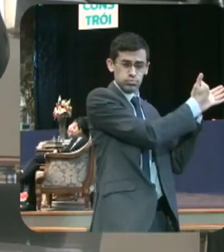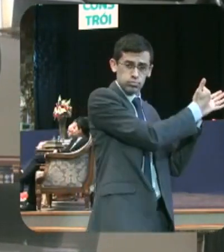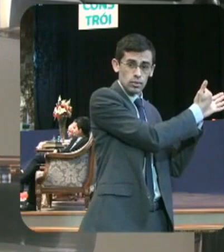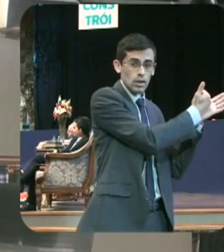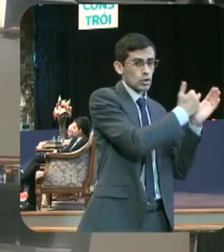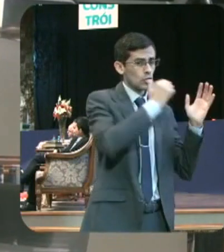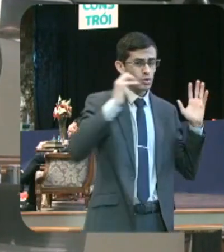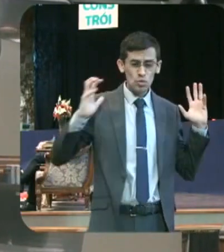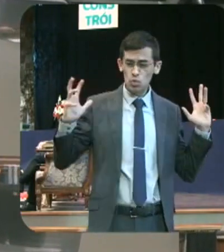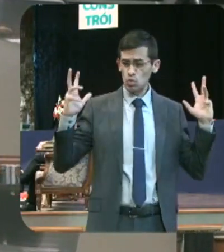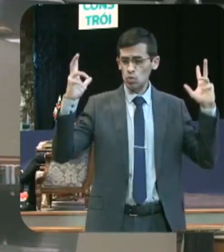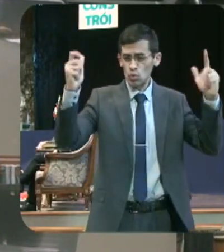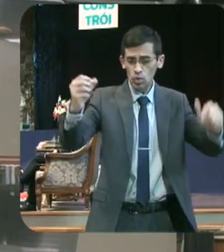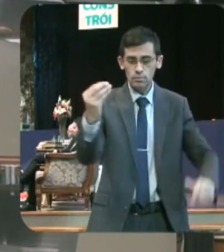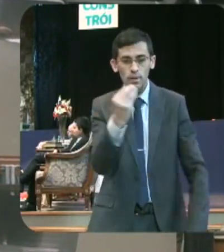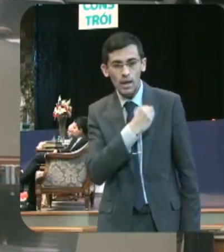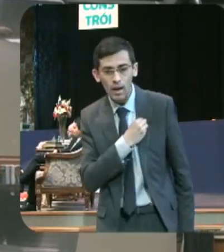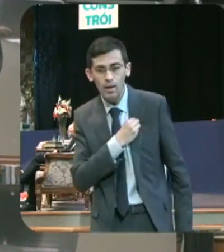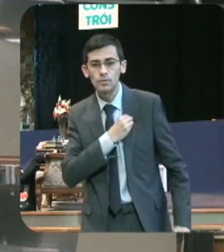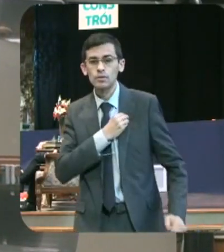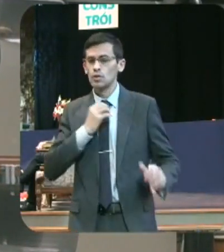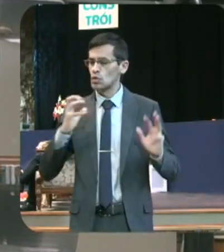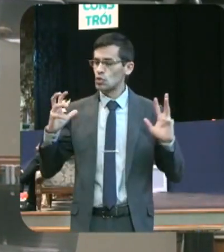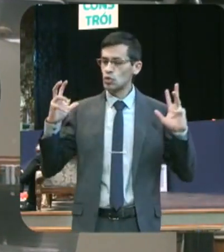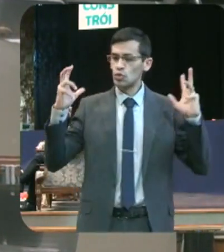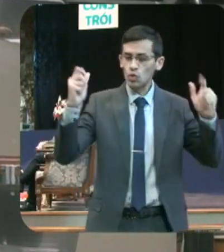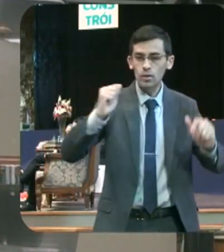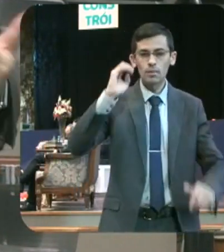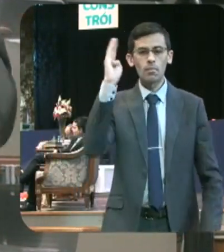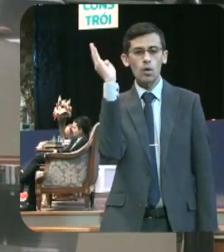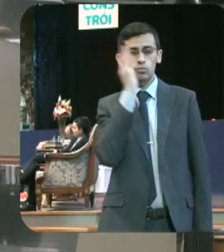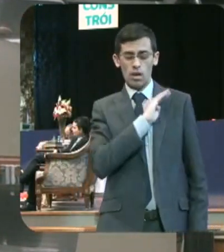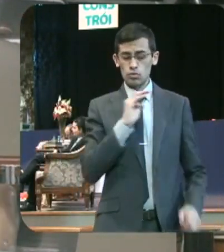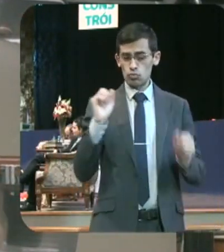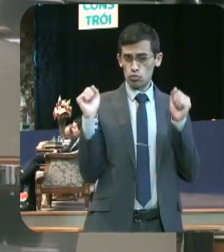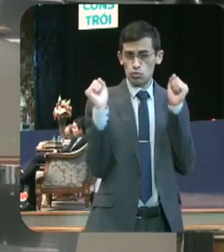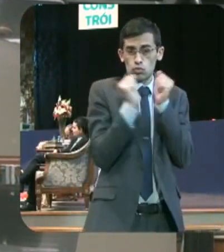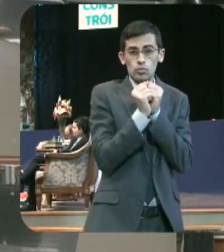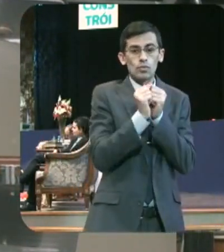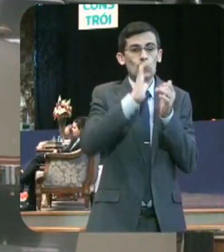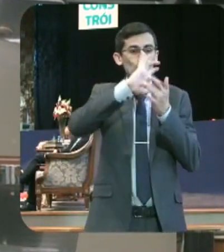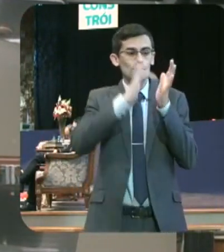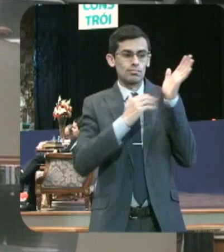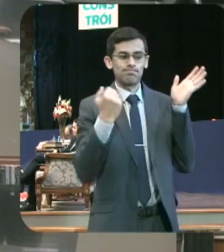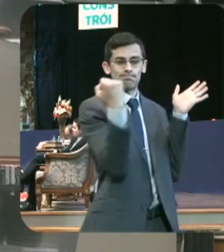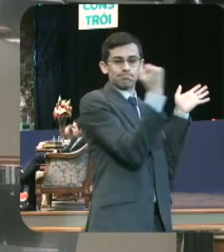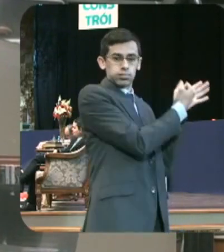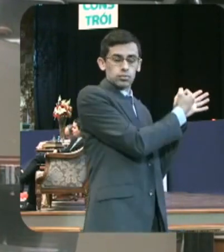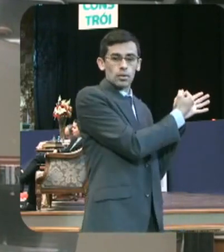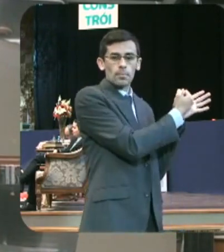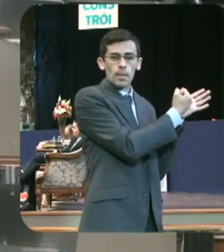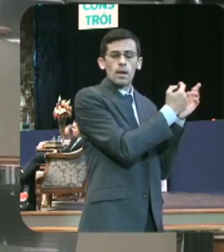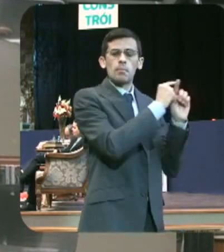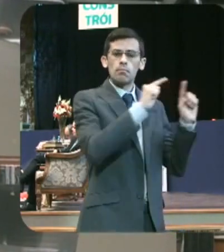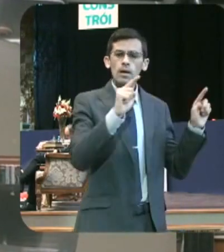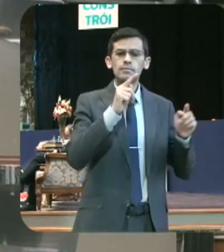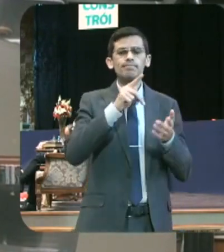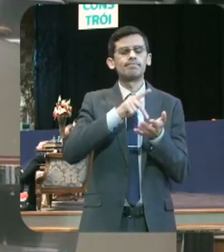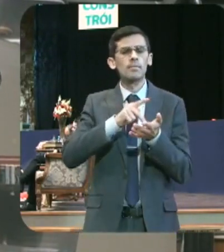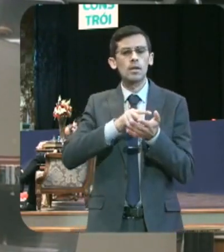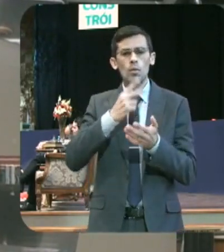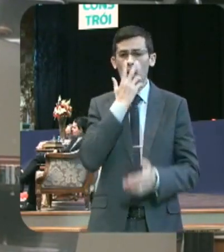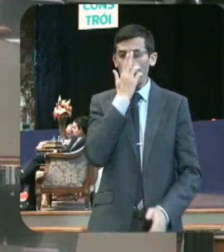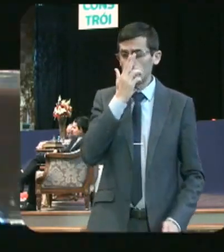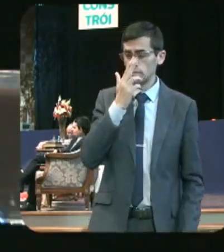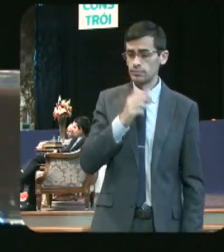pecados e as maldades de todos nós puderam ser lançados sobre Ele e retirados de nós. Eu acho até que na